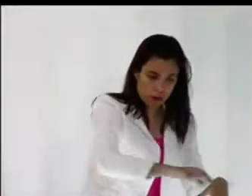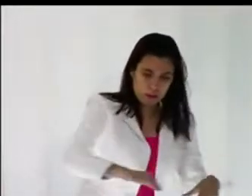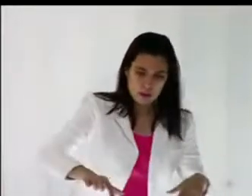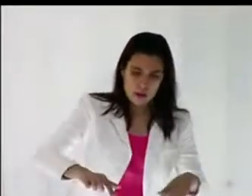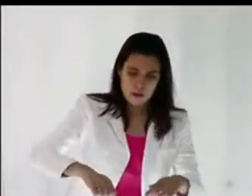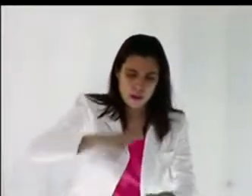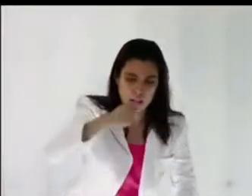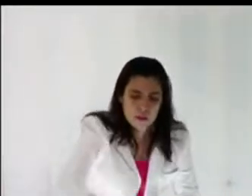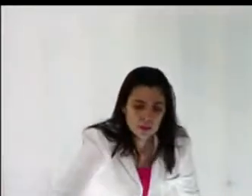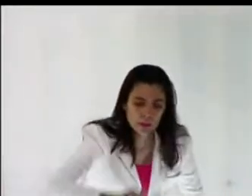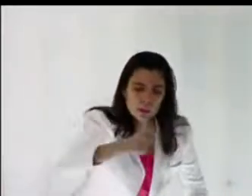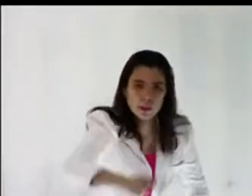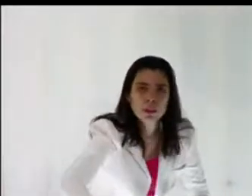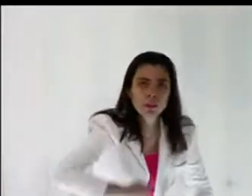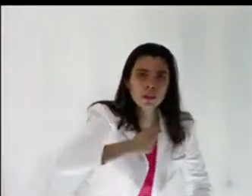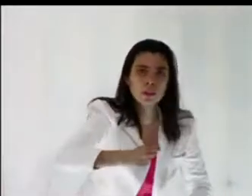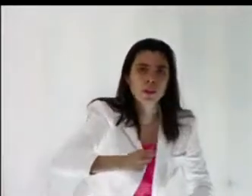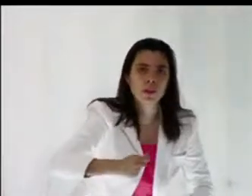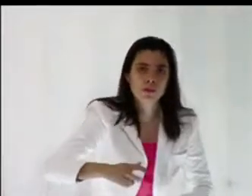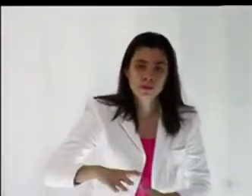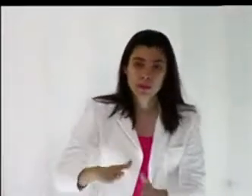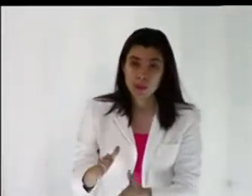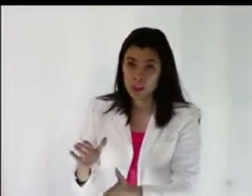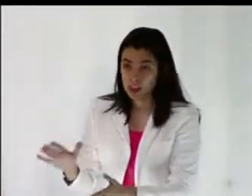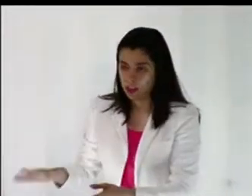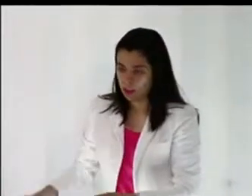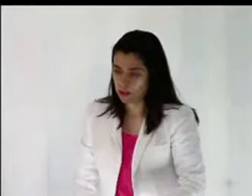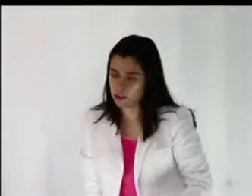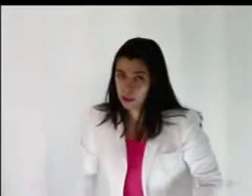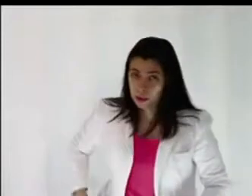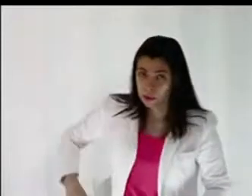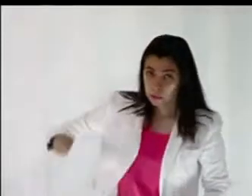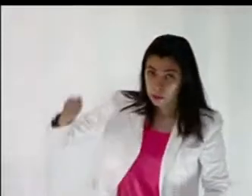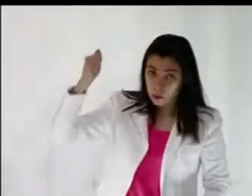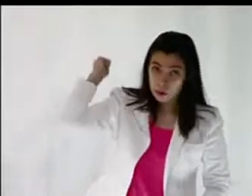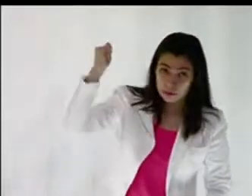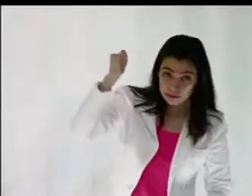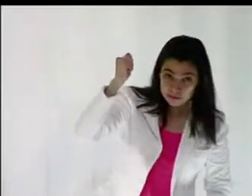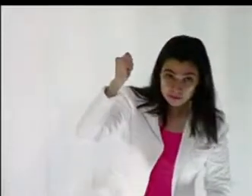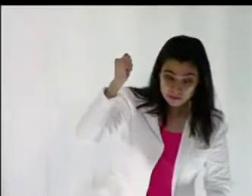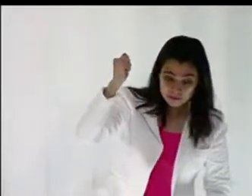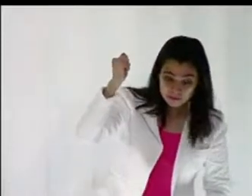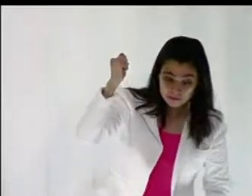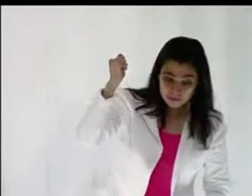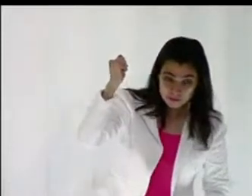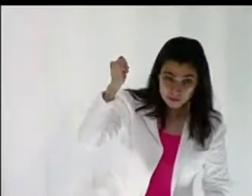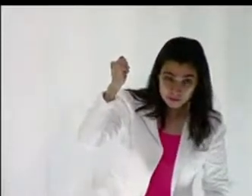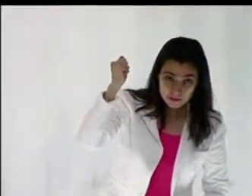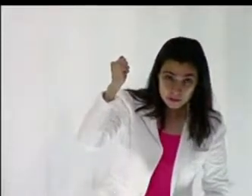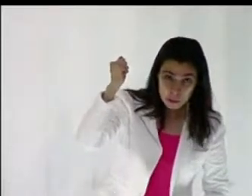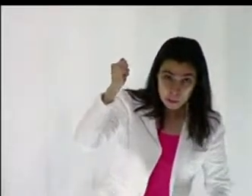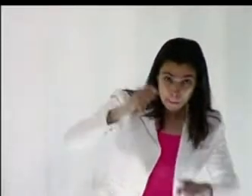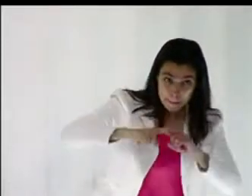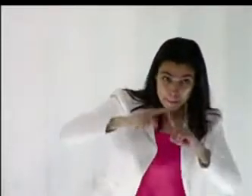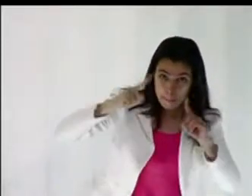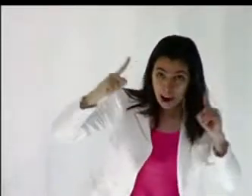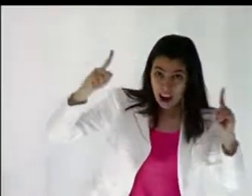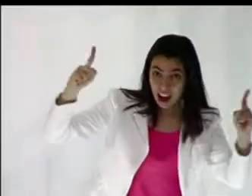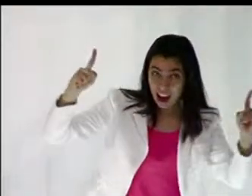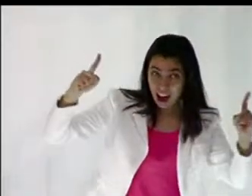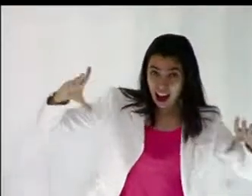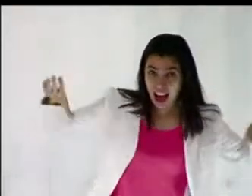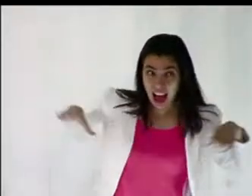a mão, tomou o cutelo para imolar o filho. Mas do céu lhe bradou o anjo do Senhor: